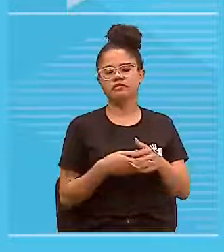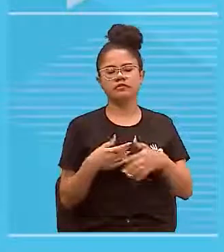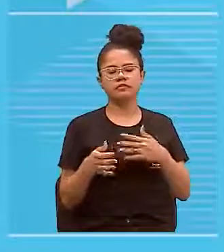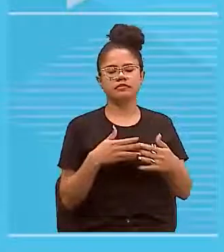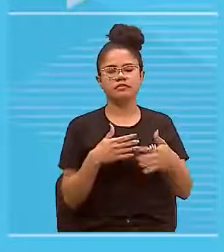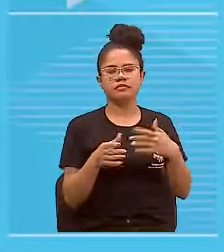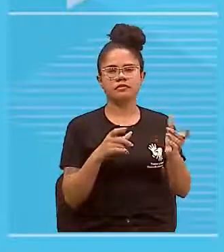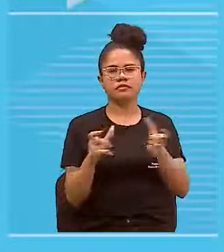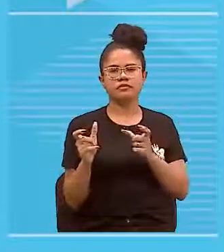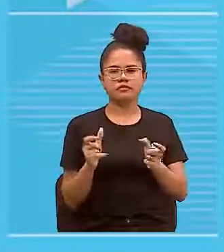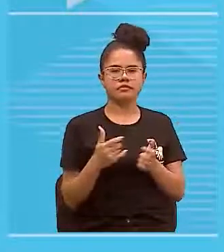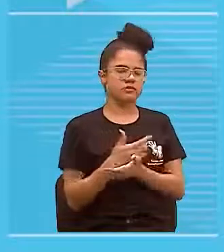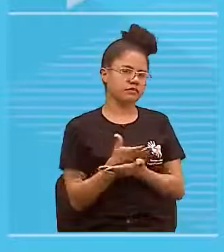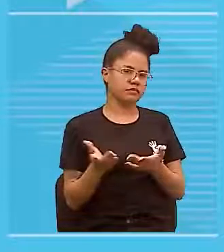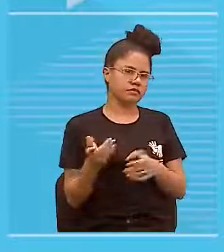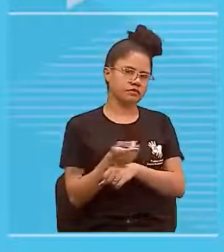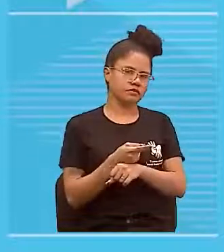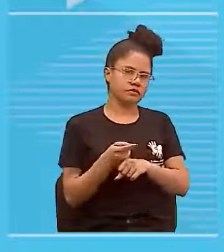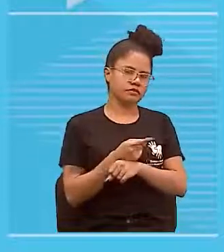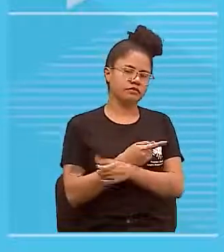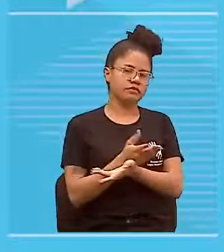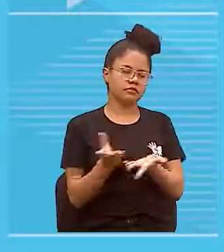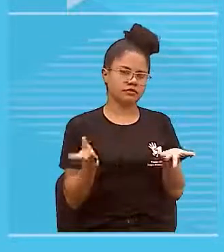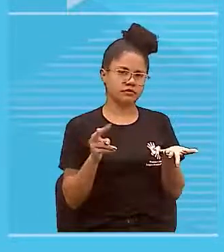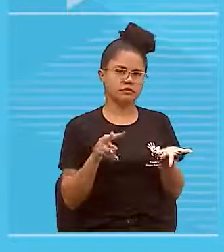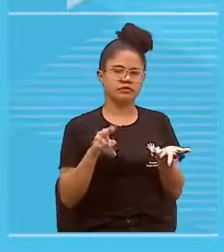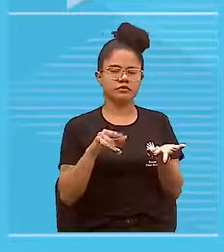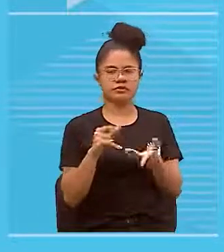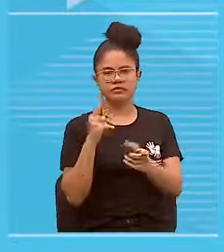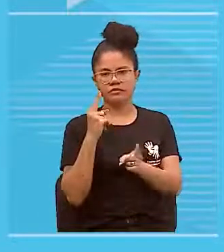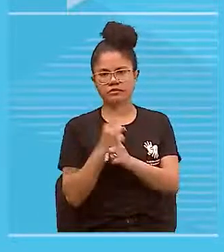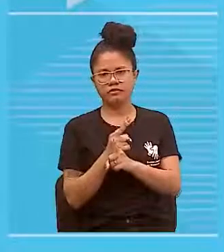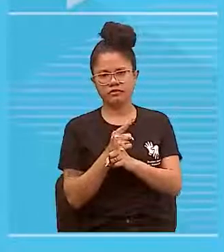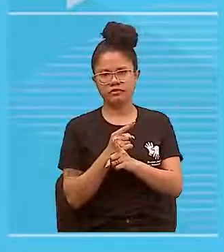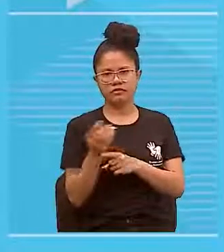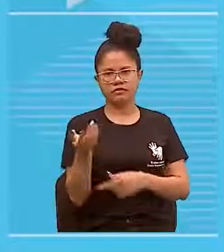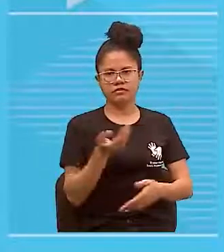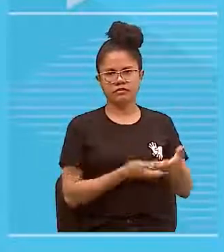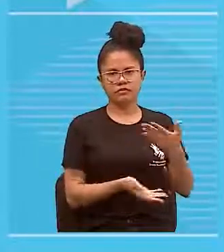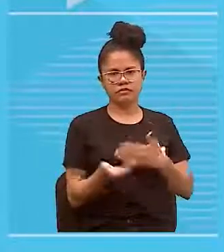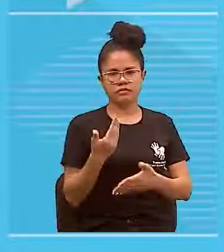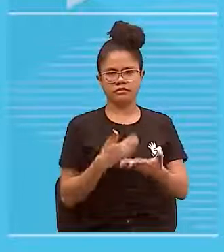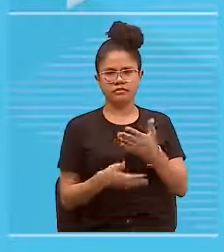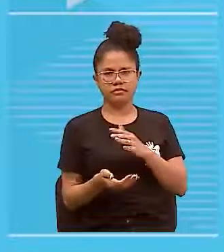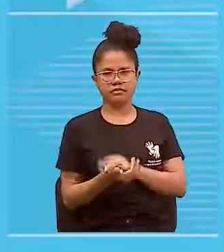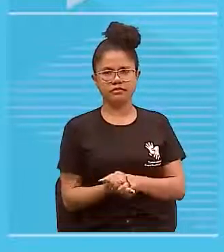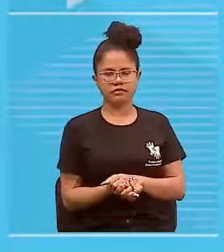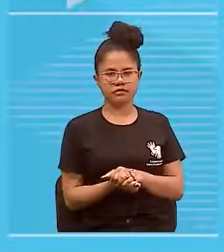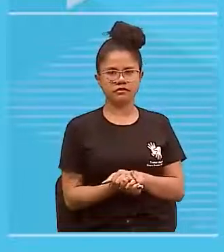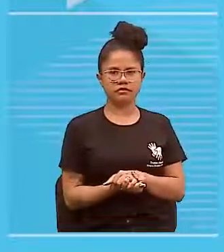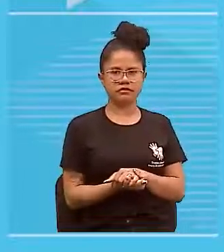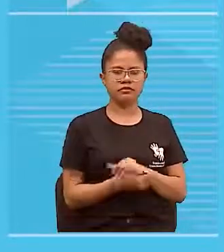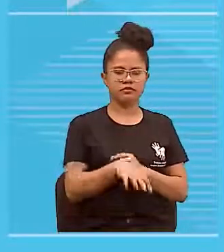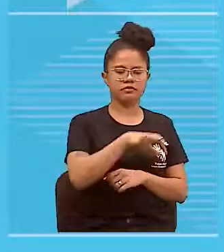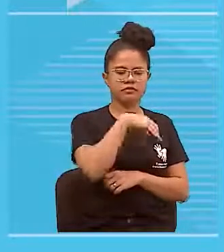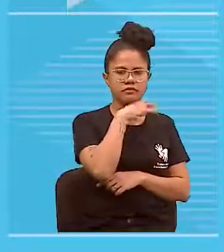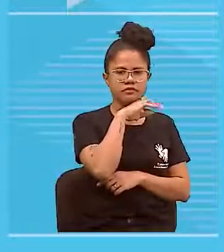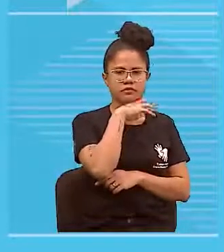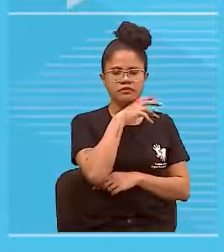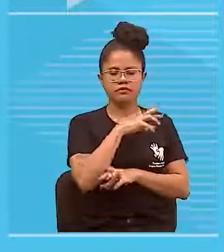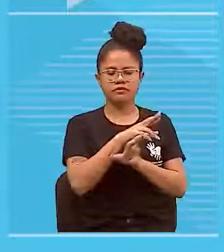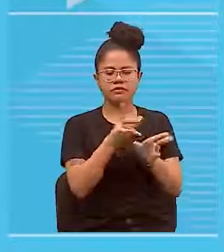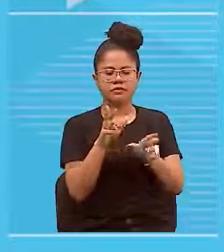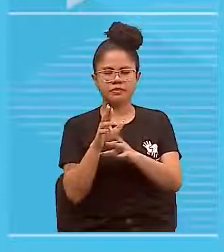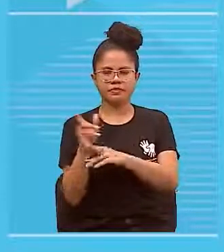que você procure, você vai achar a interação entre espécies diferentes entre